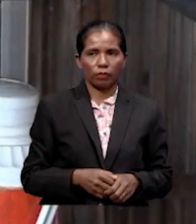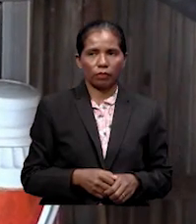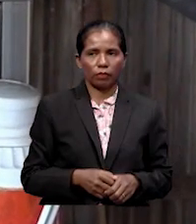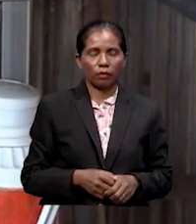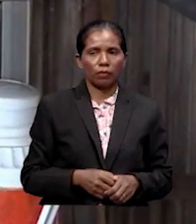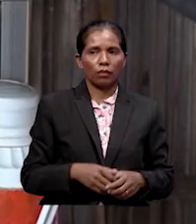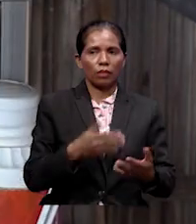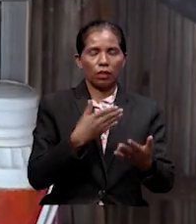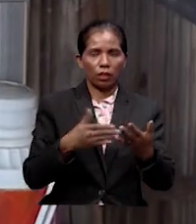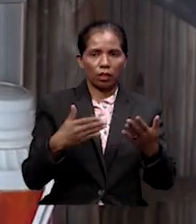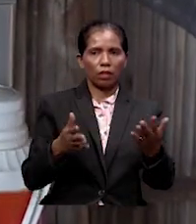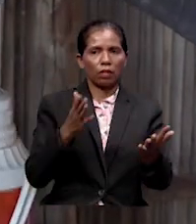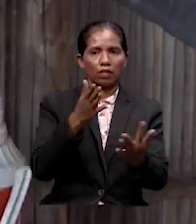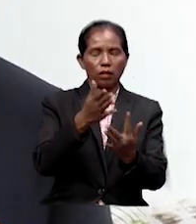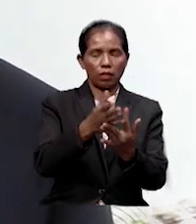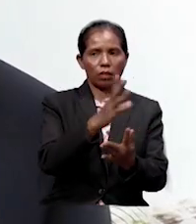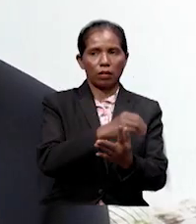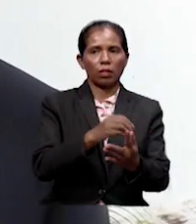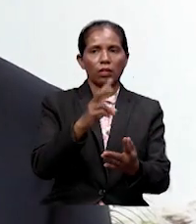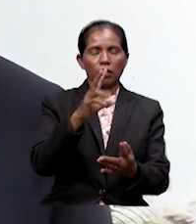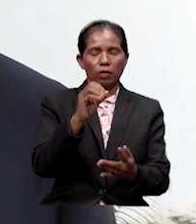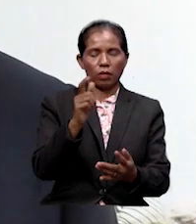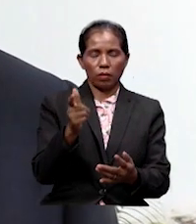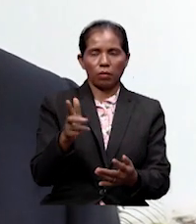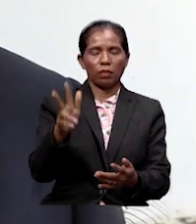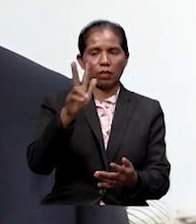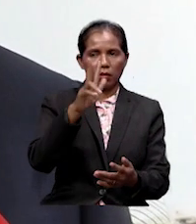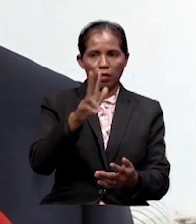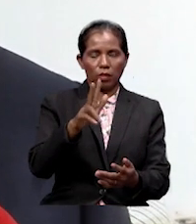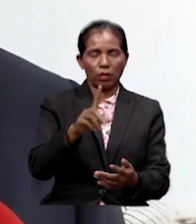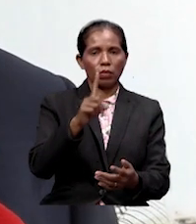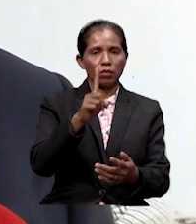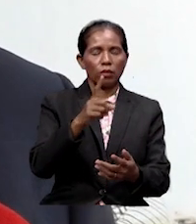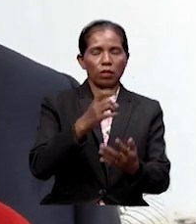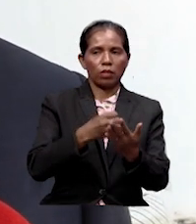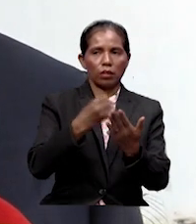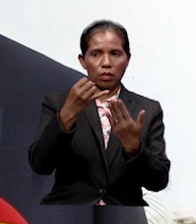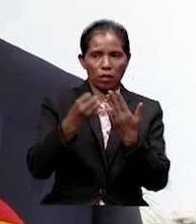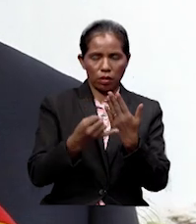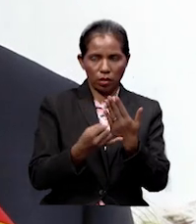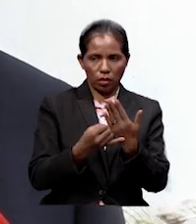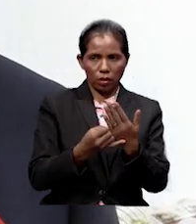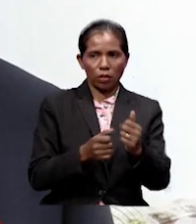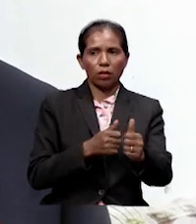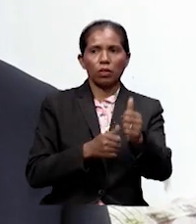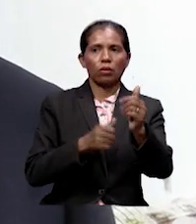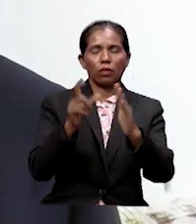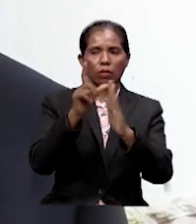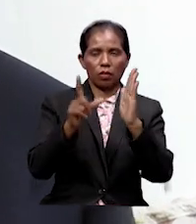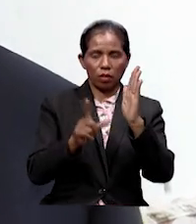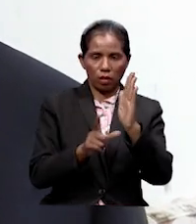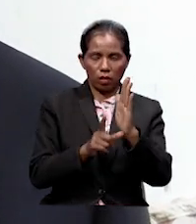Sasan be tama porto ia 2023 1 de janeiro tuir lei ne entra em